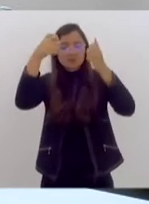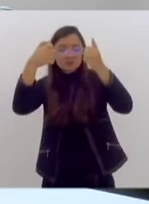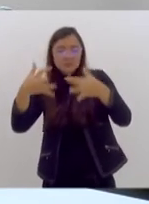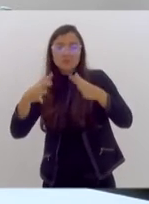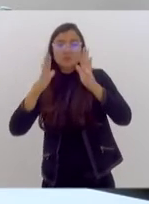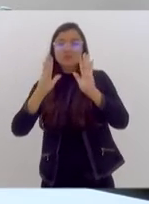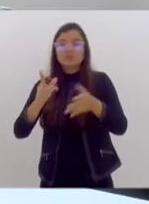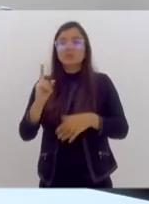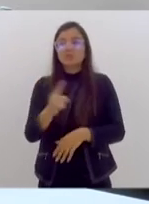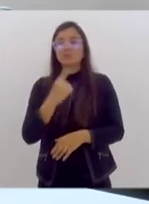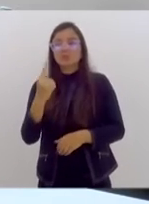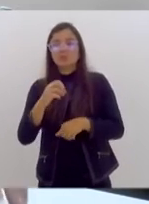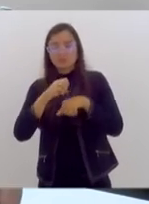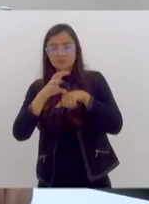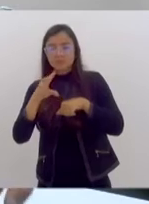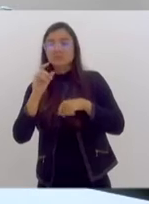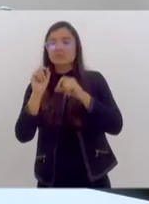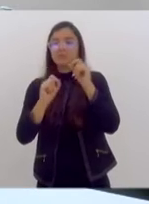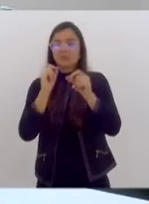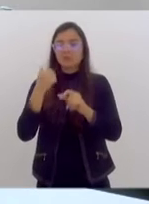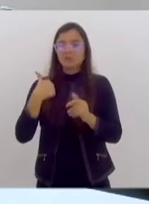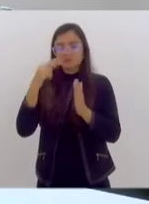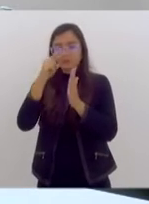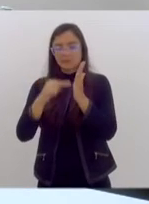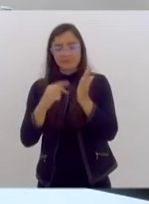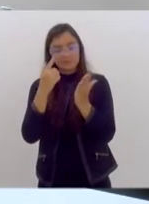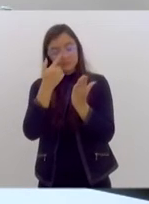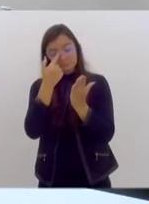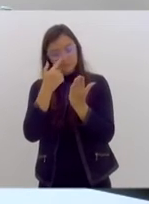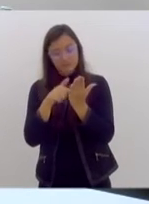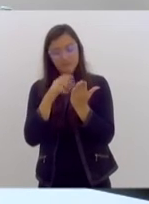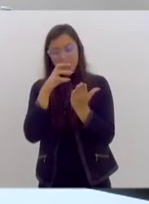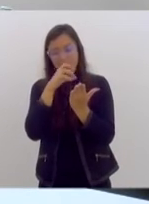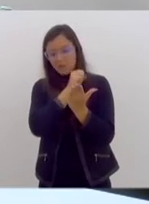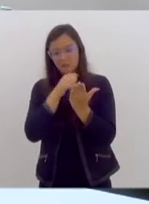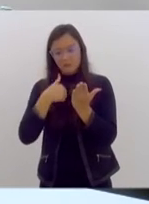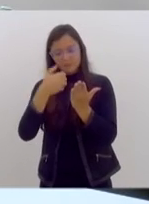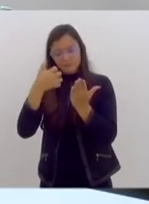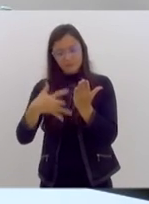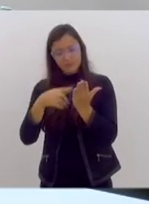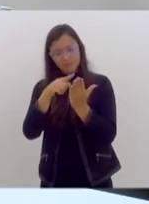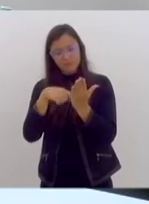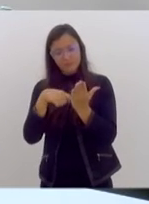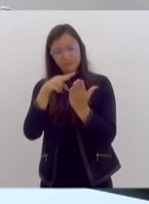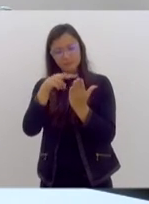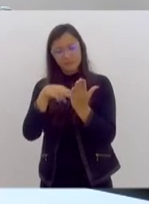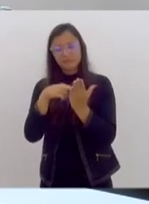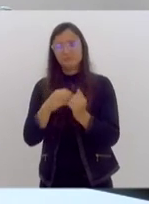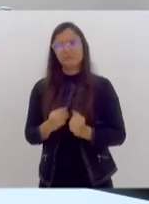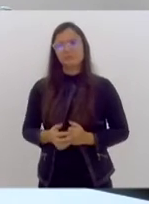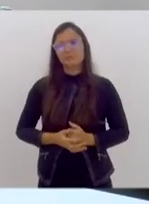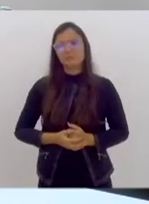tem uma recomendação Eu até queria aproveitar para Leila rapidamente aqui bem rapidamente aqui